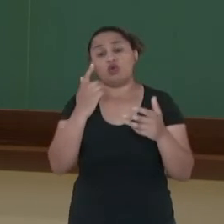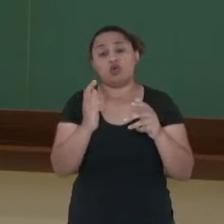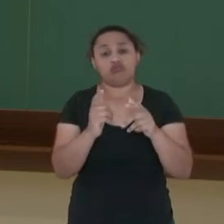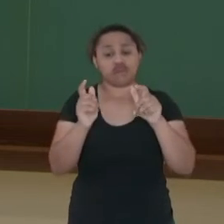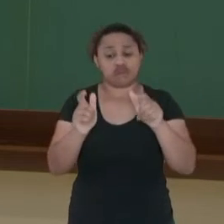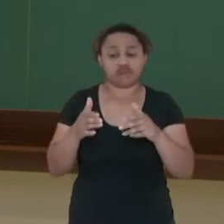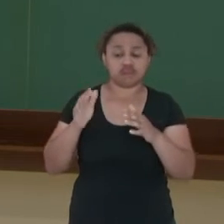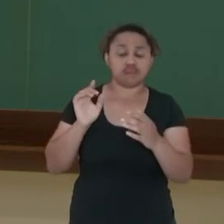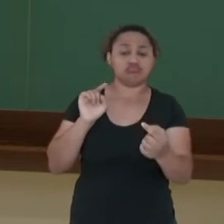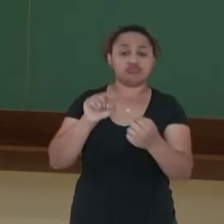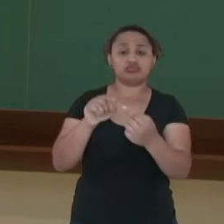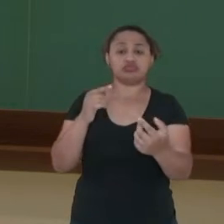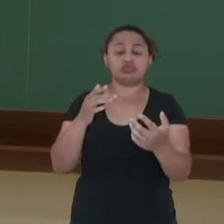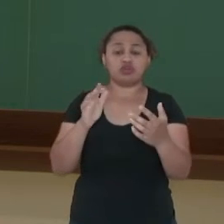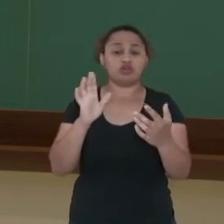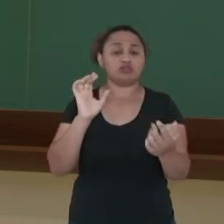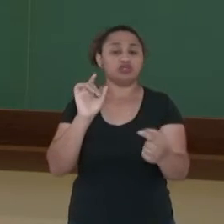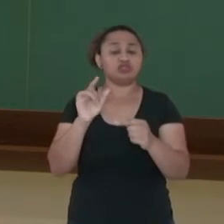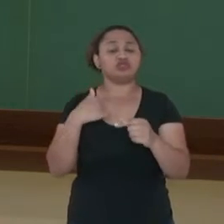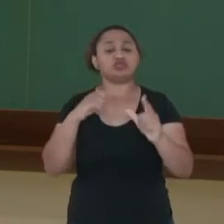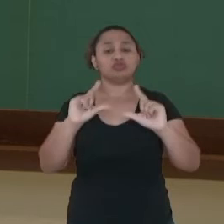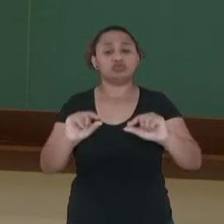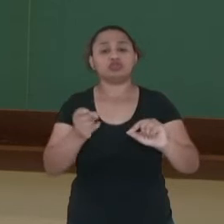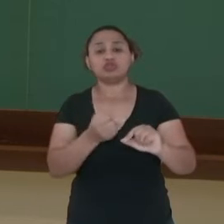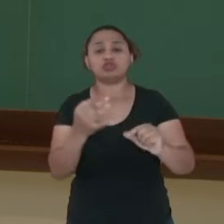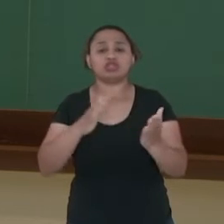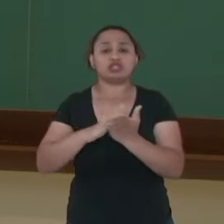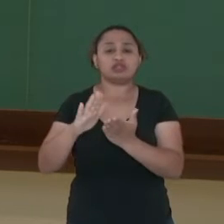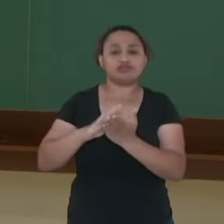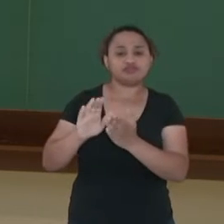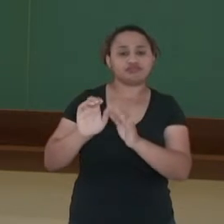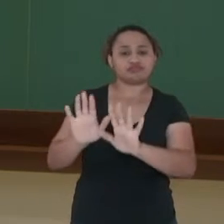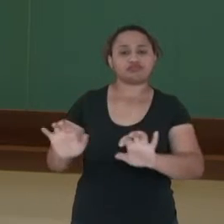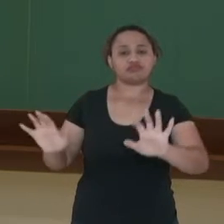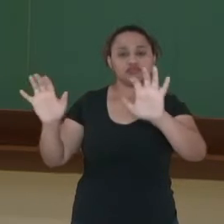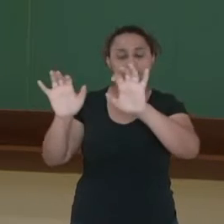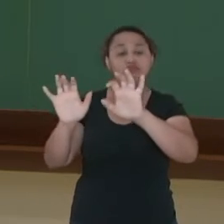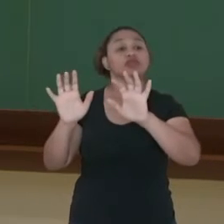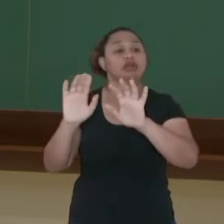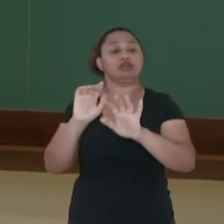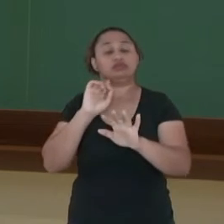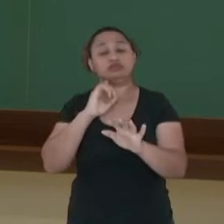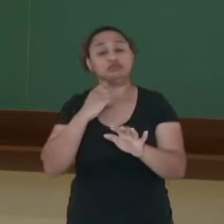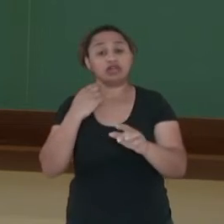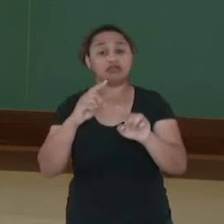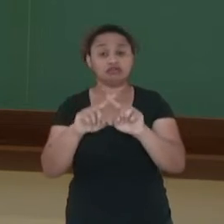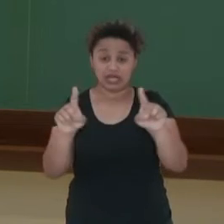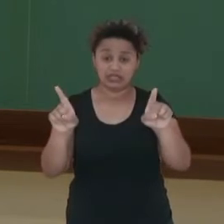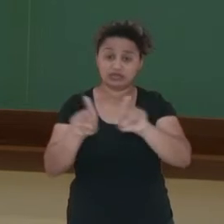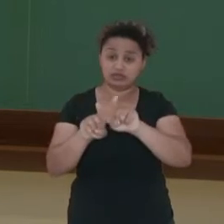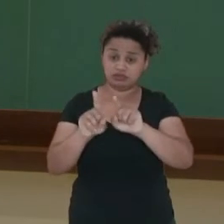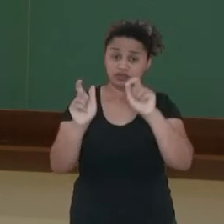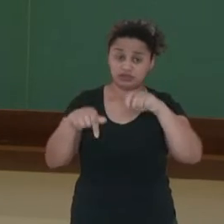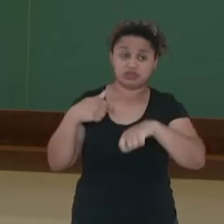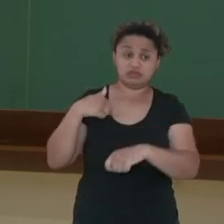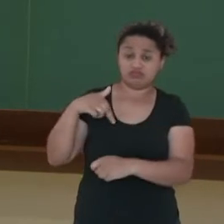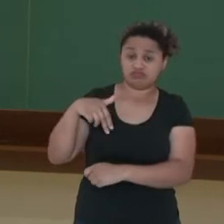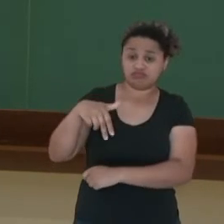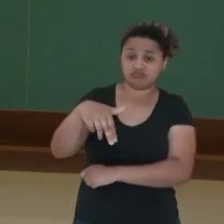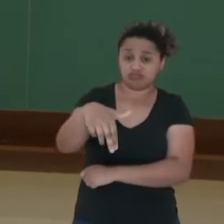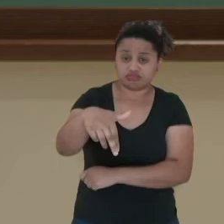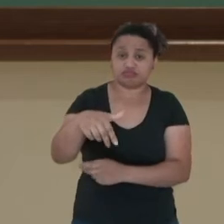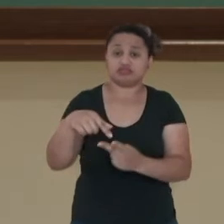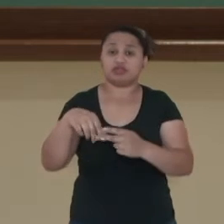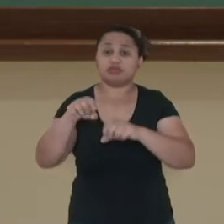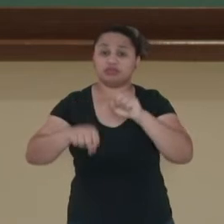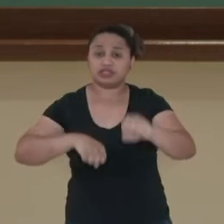transportados para o mesmo lugar ao mesmo tempo, diminuindo ali o consumo e emissão de gases, né? Mas se possível, gente, tente andar a pé,